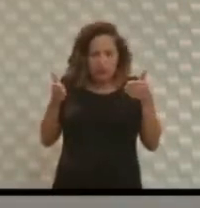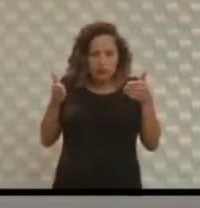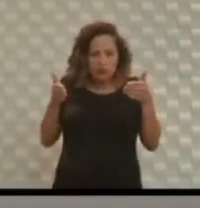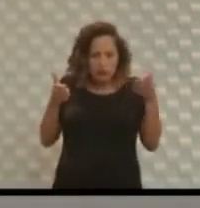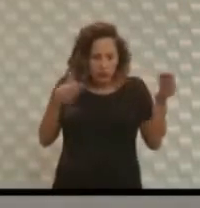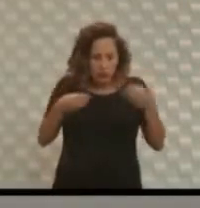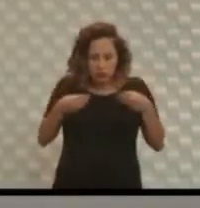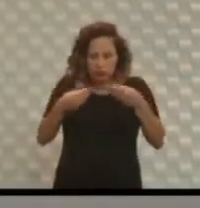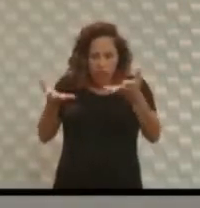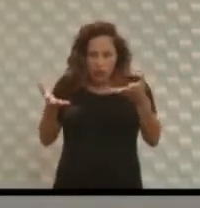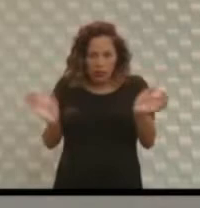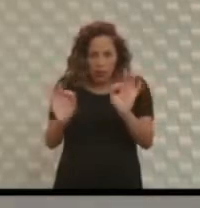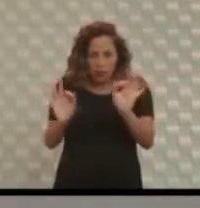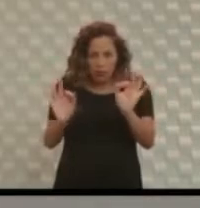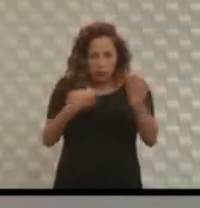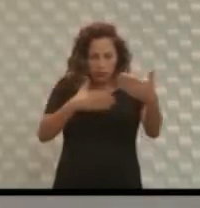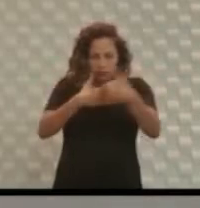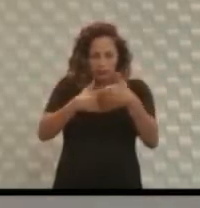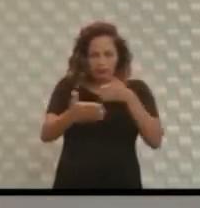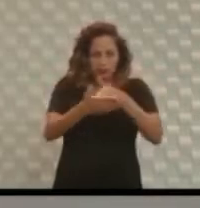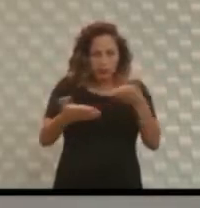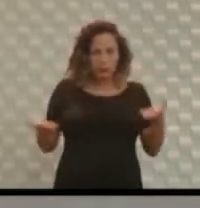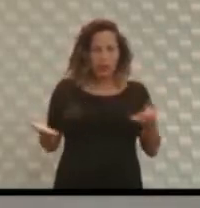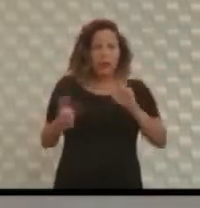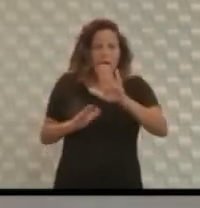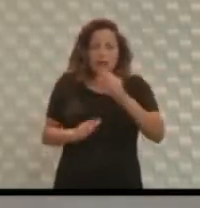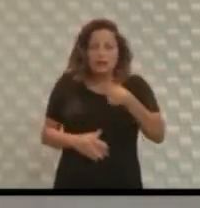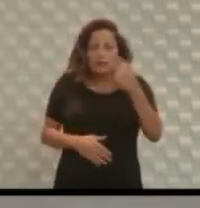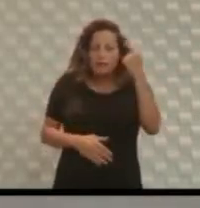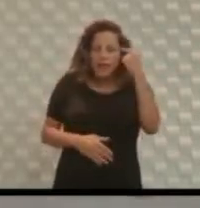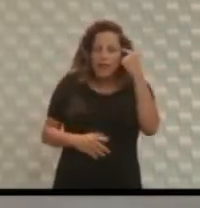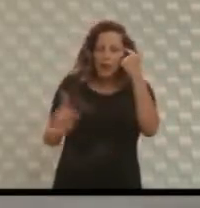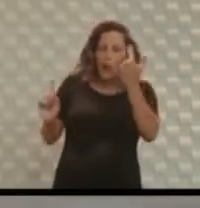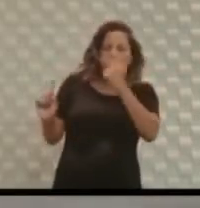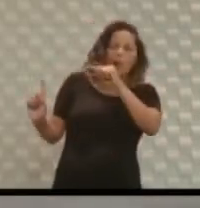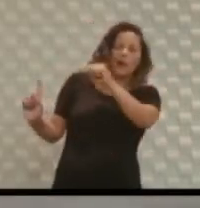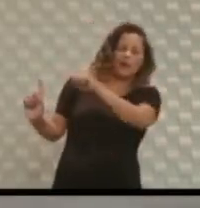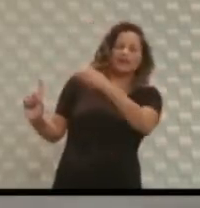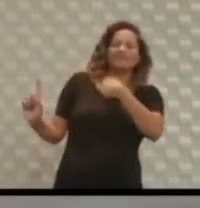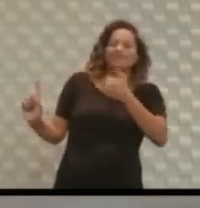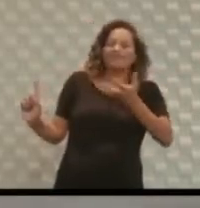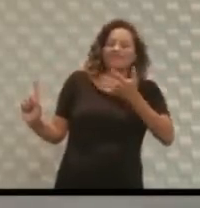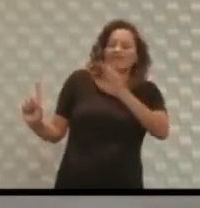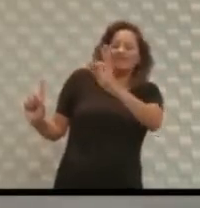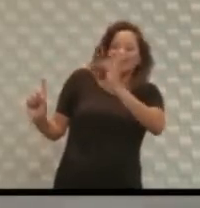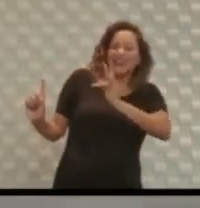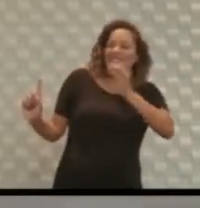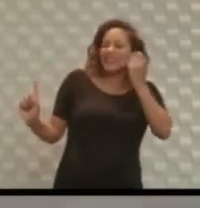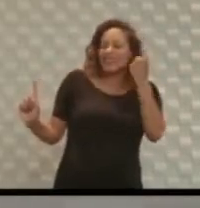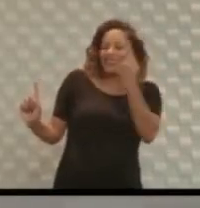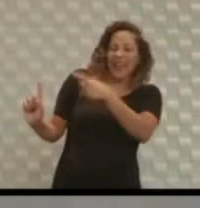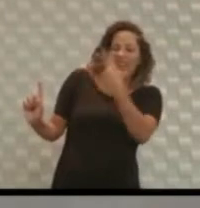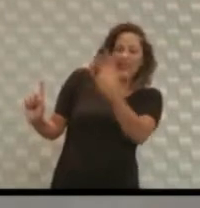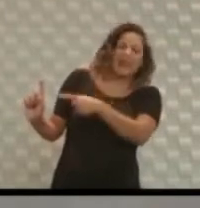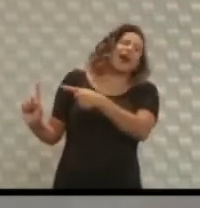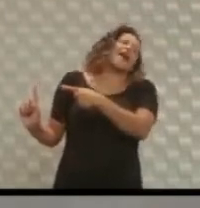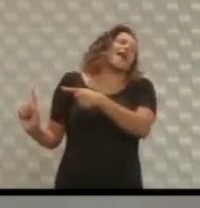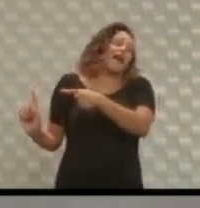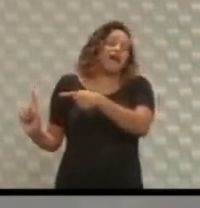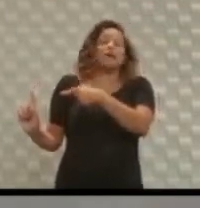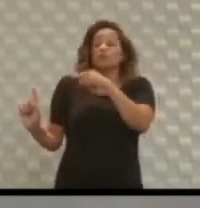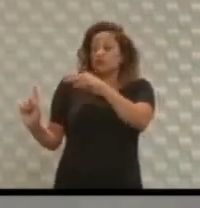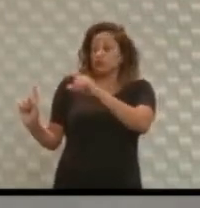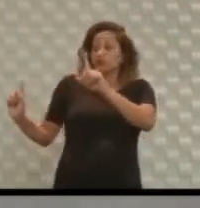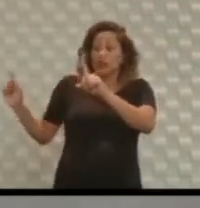fazer o outro feliz, se você pensa no outro, aí vocês então têm uma ligação e os